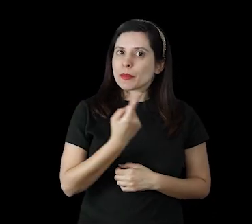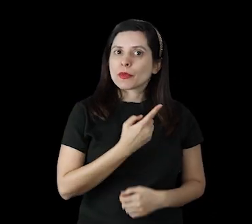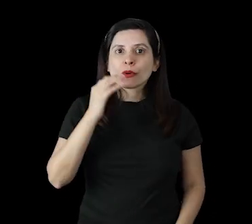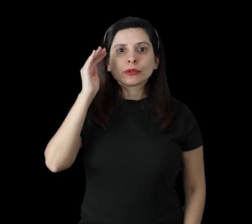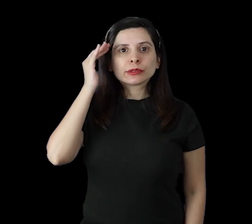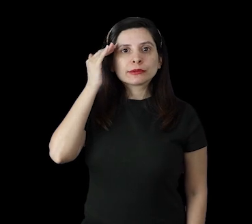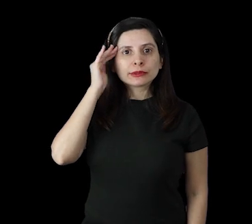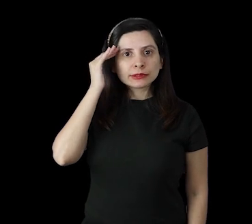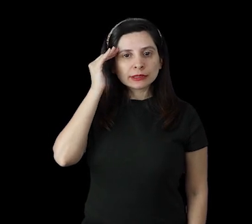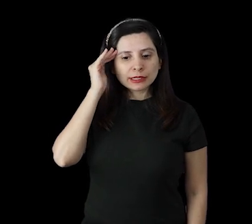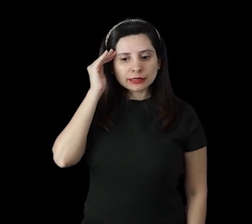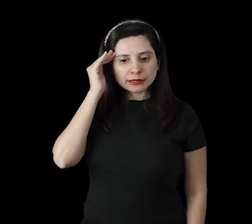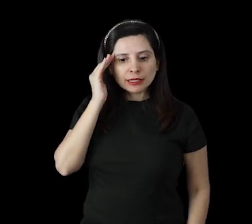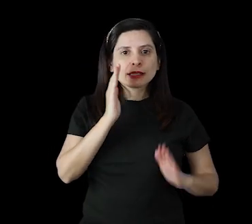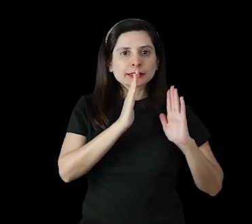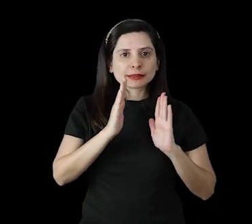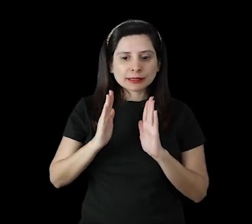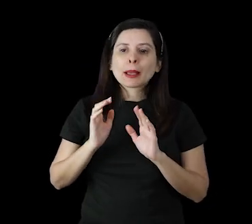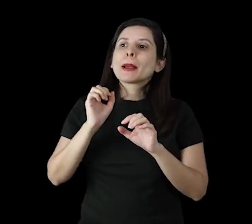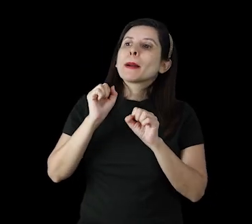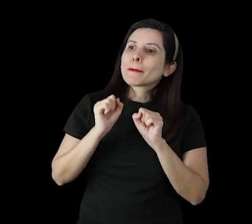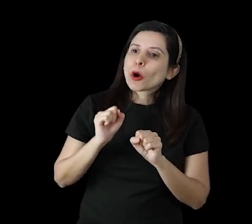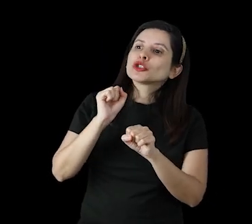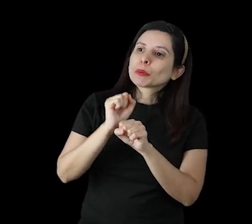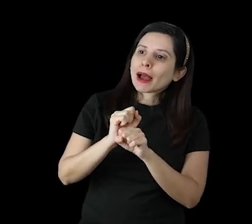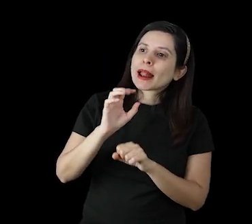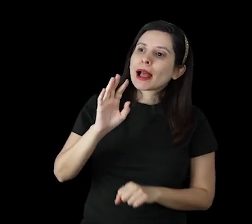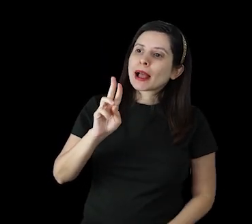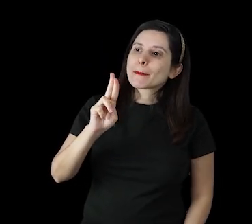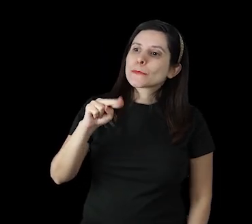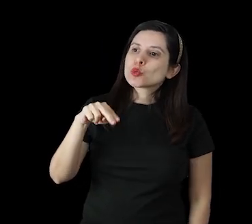entendendo esses, mecanismos. Pode parar, Bruna.